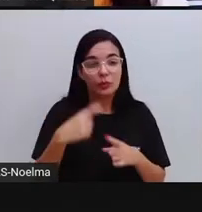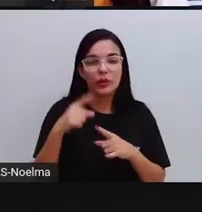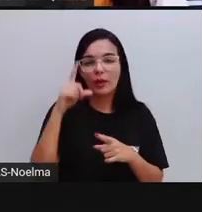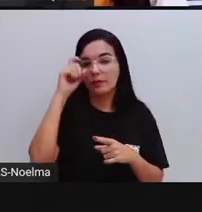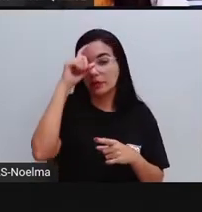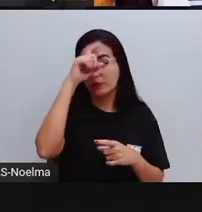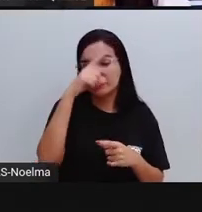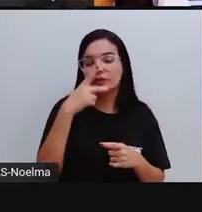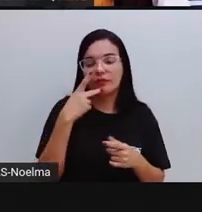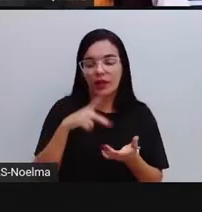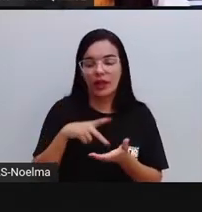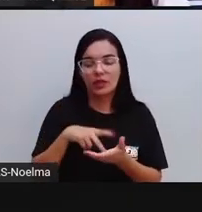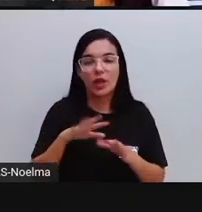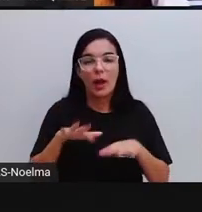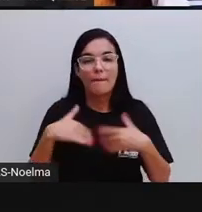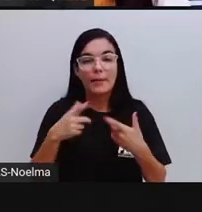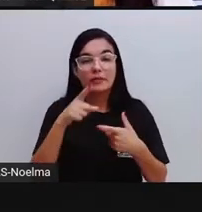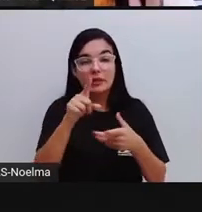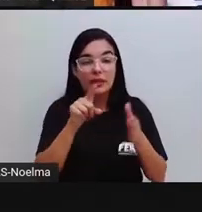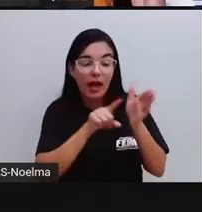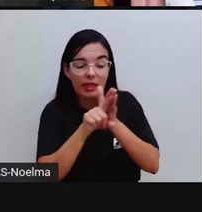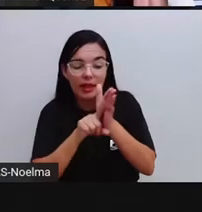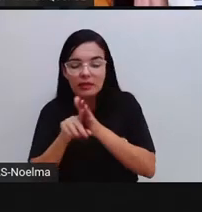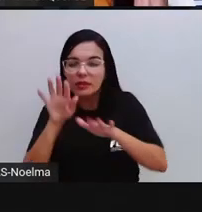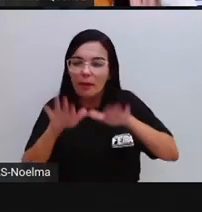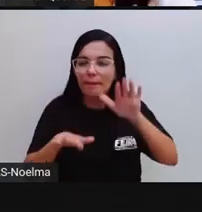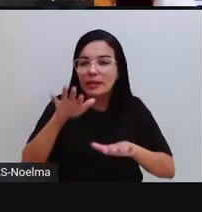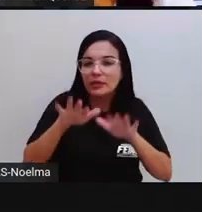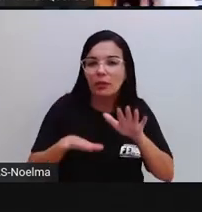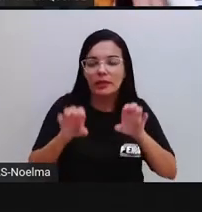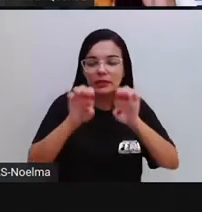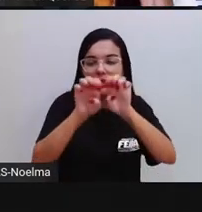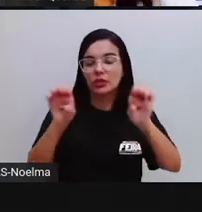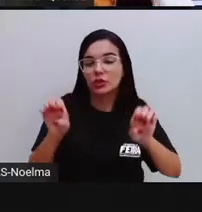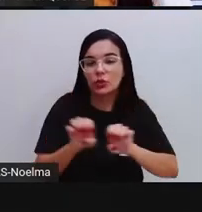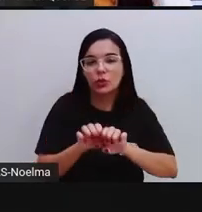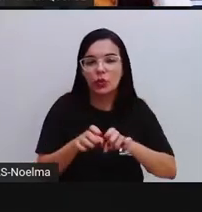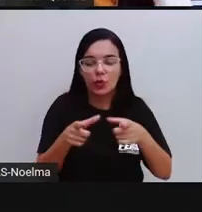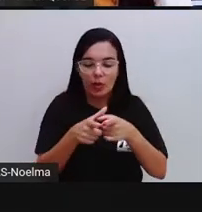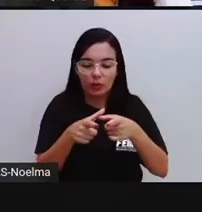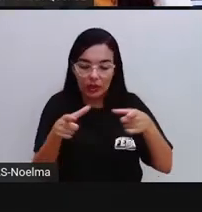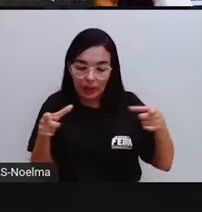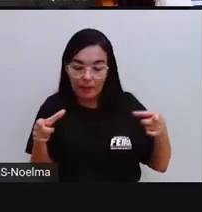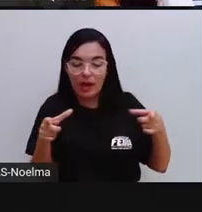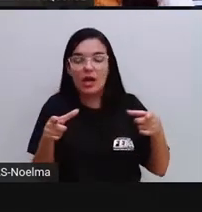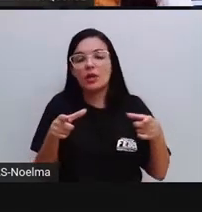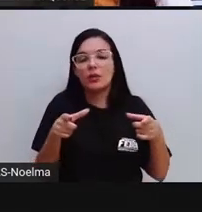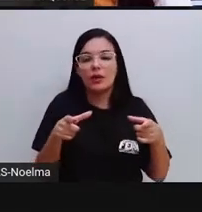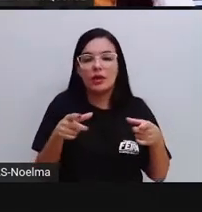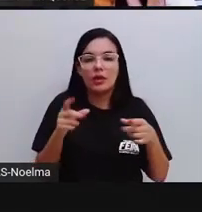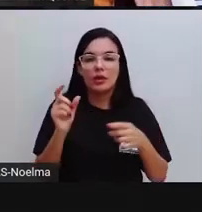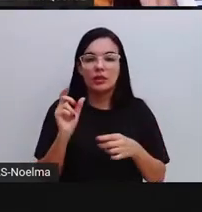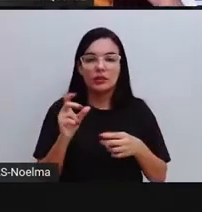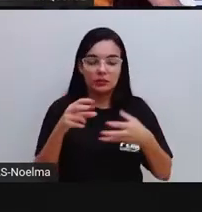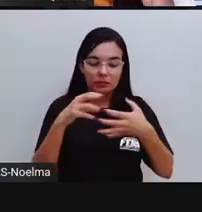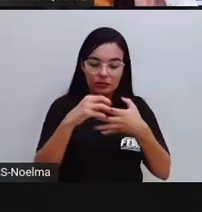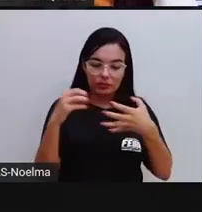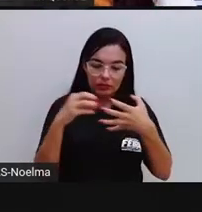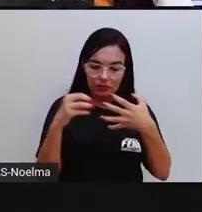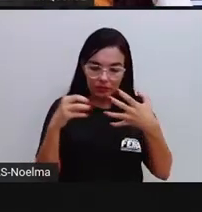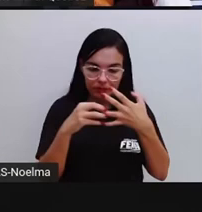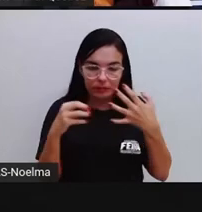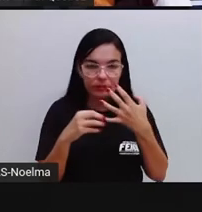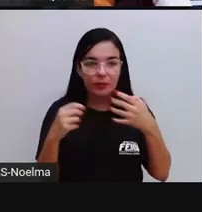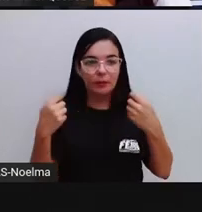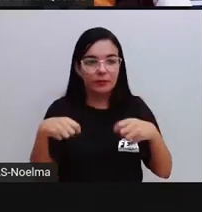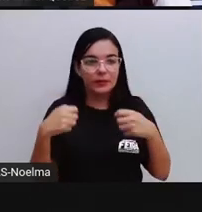mais difícil mesmo. Mas vocês analisando ali mais ou menos a estrutura, né, o tamanho ali dos versos, né, eles têm que estar